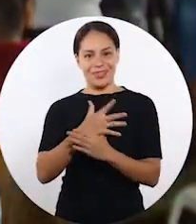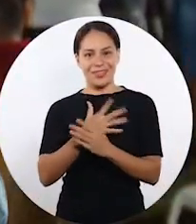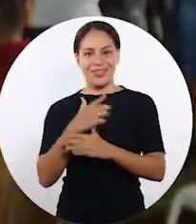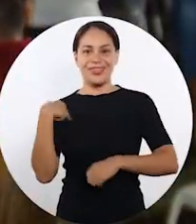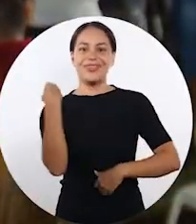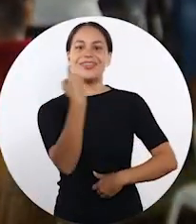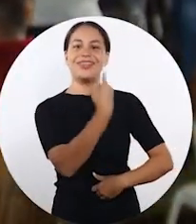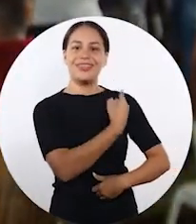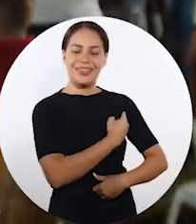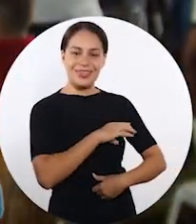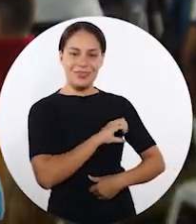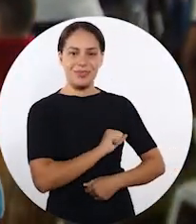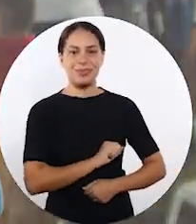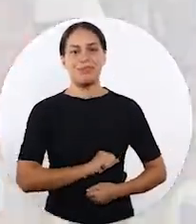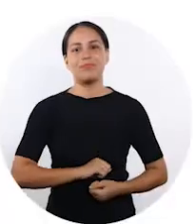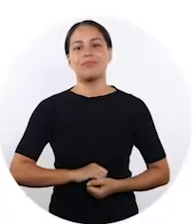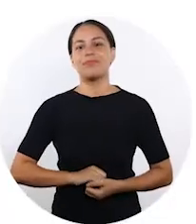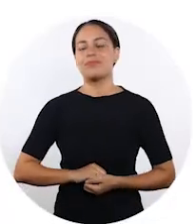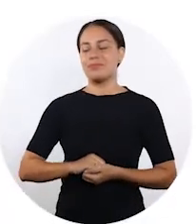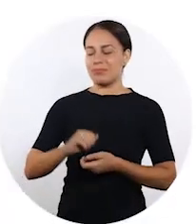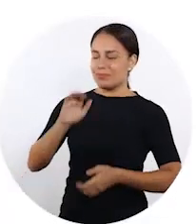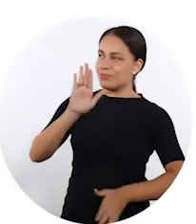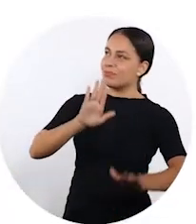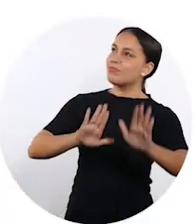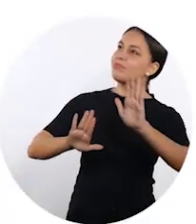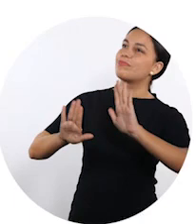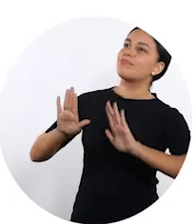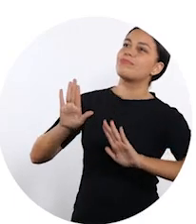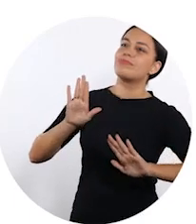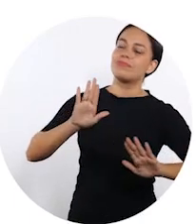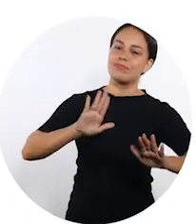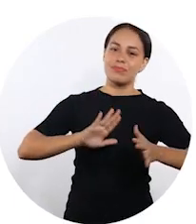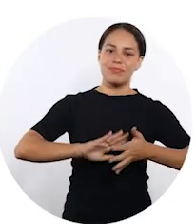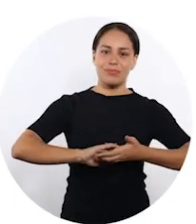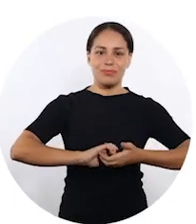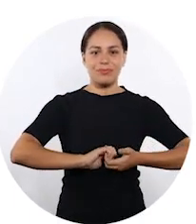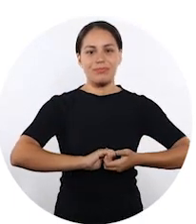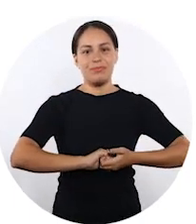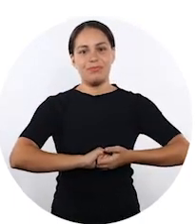a cidade que a gente ama. As minhas mãos te adorar.